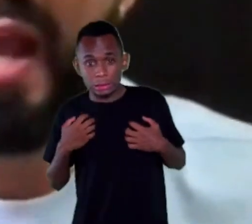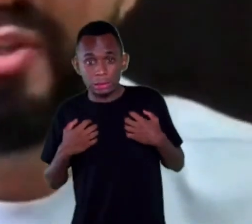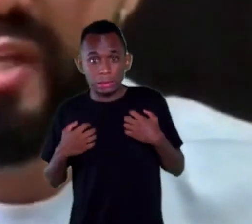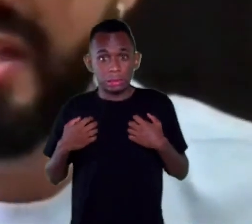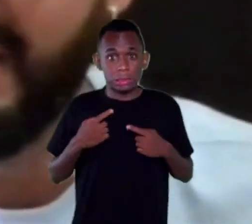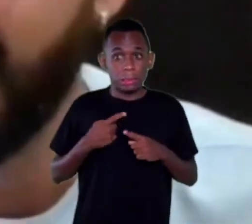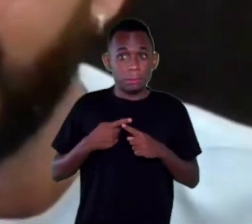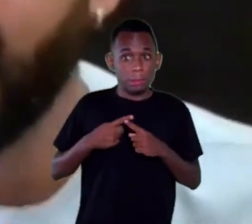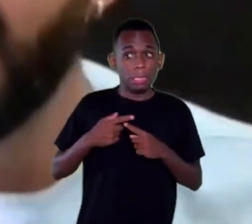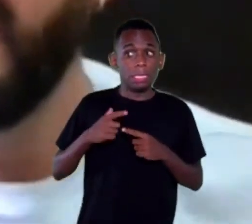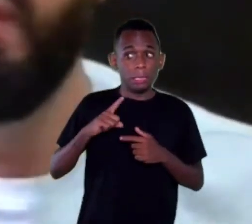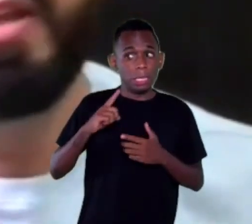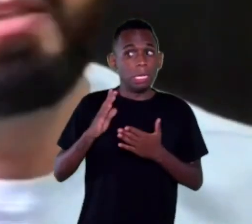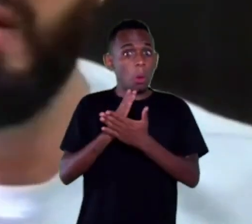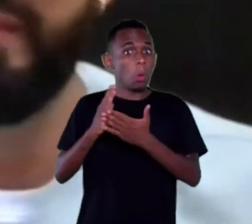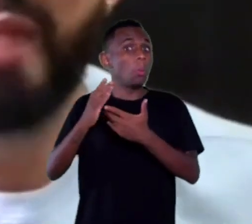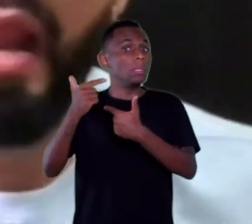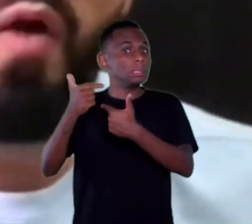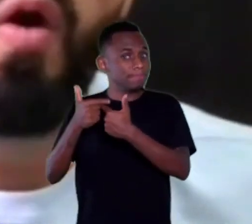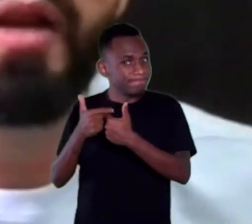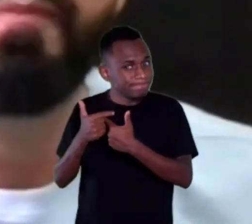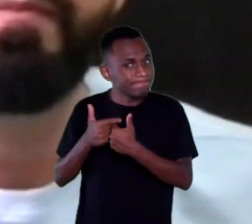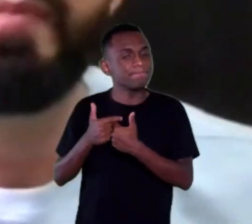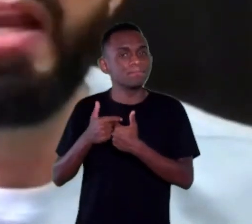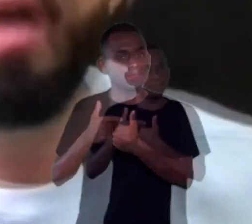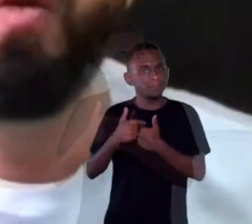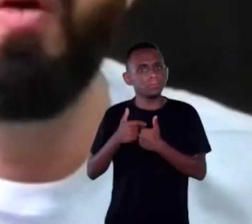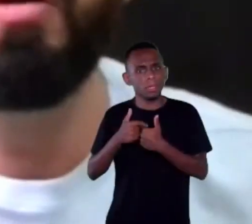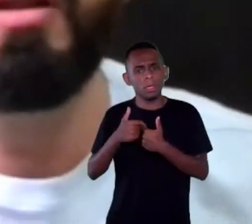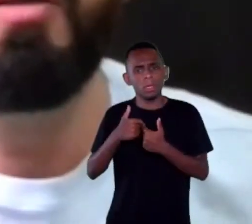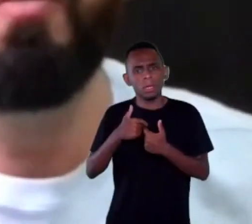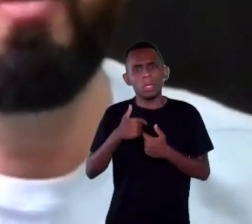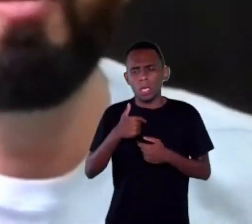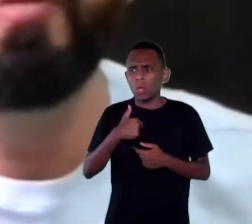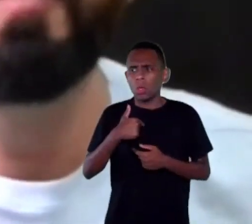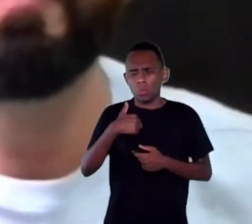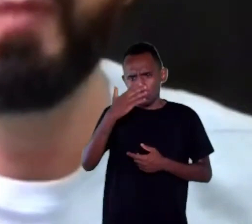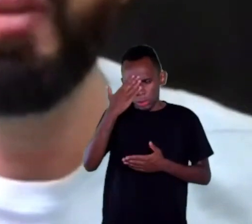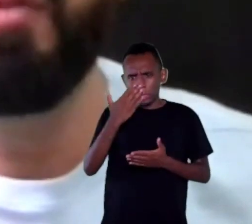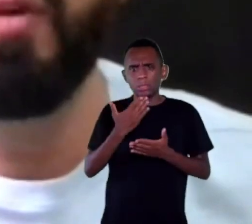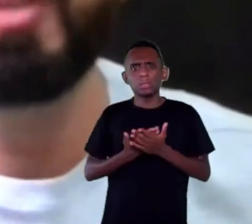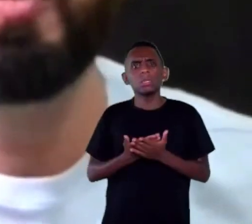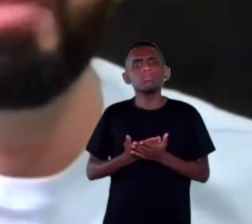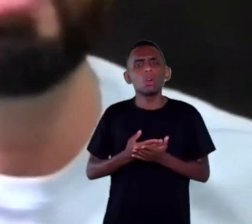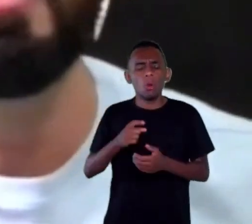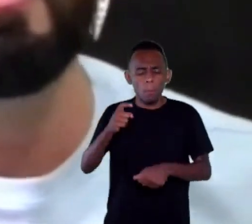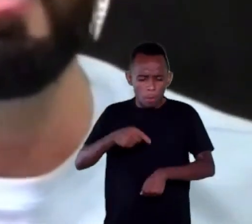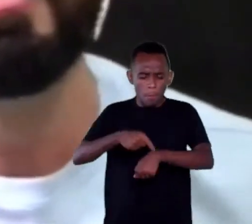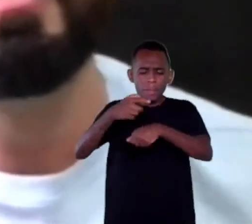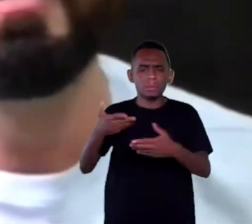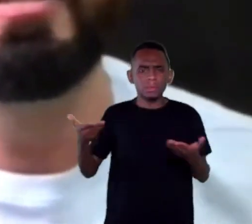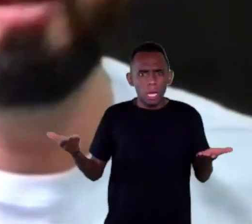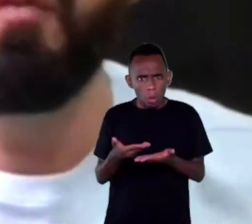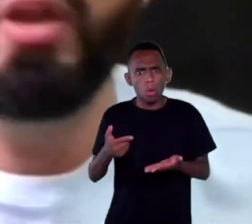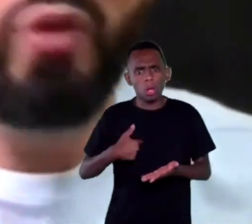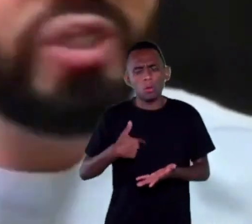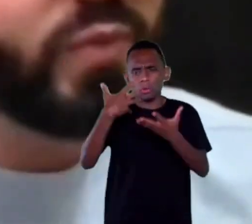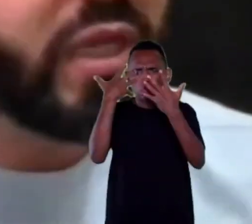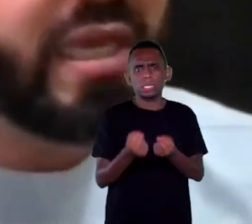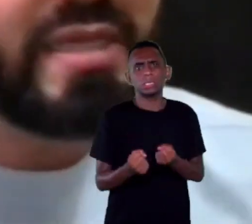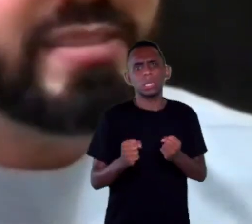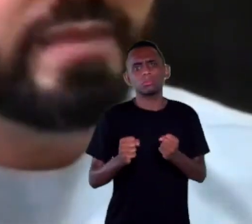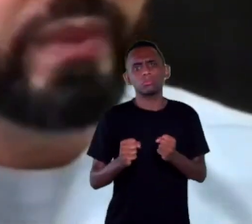algumas piadinhas. Eu falei assim, não, tá na hora, eu vou assumir isso daí. Então,